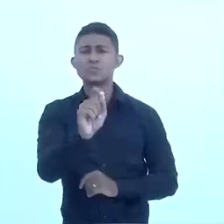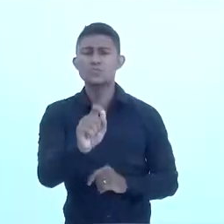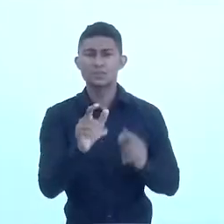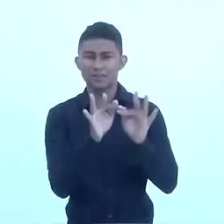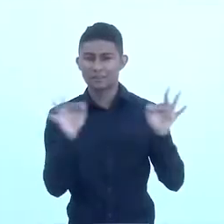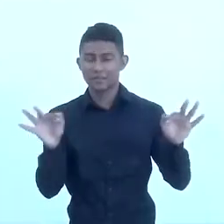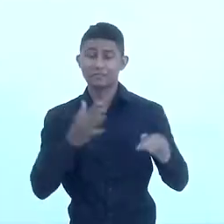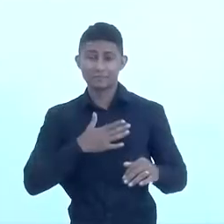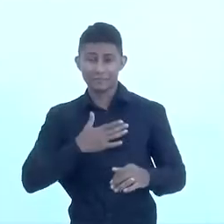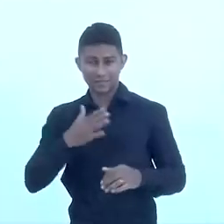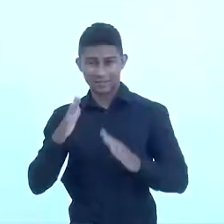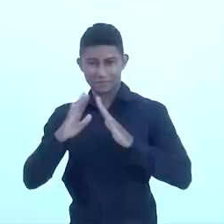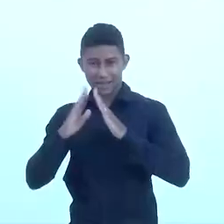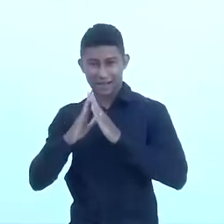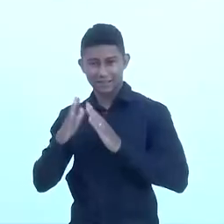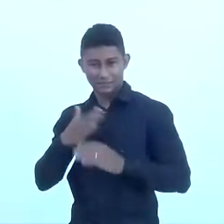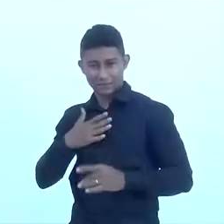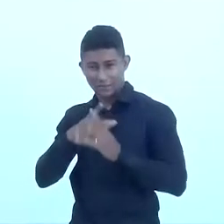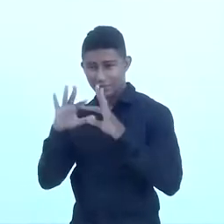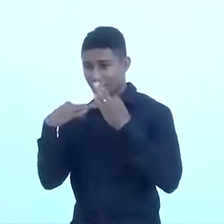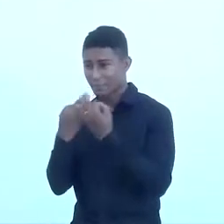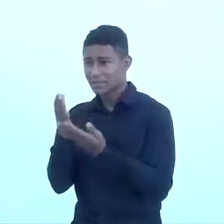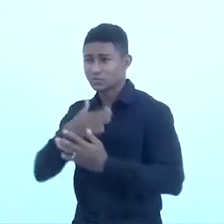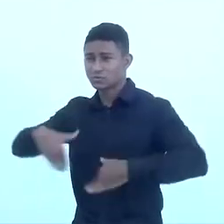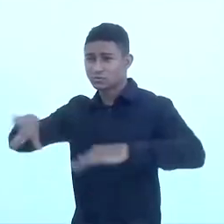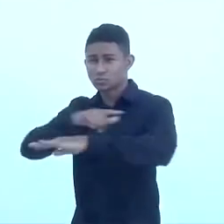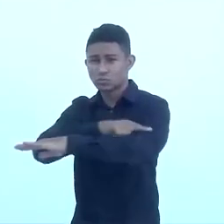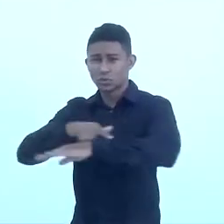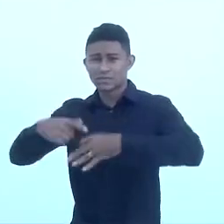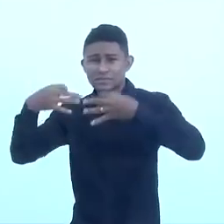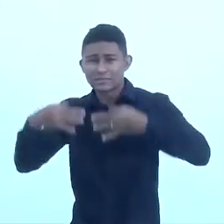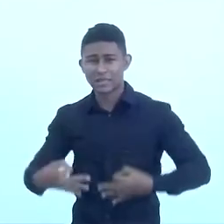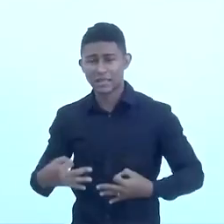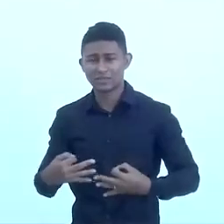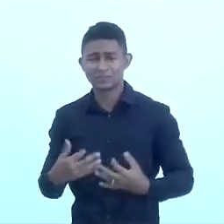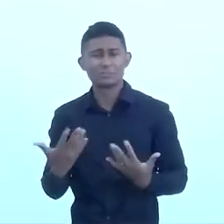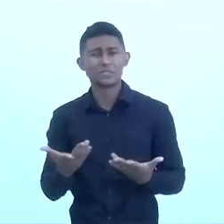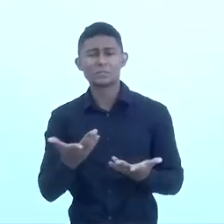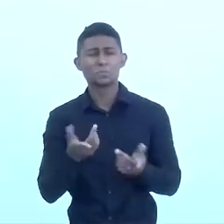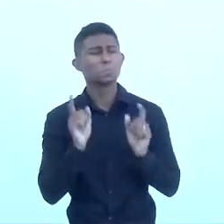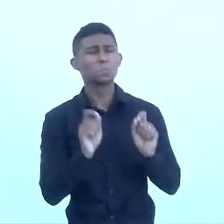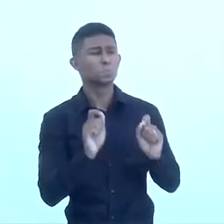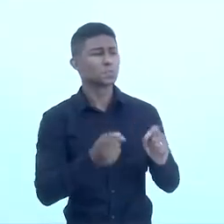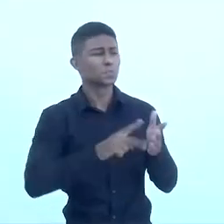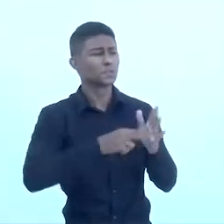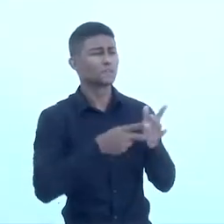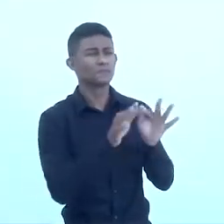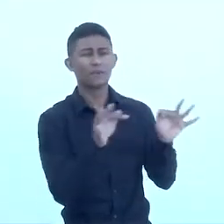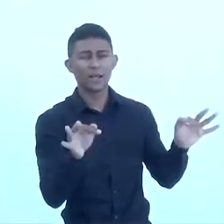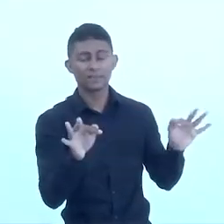eu fui criada por pessoas super honestas. Eu também.